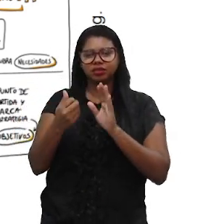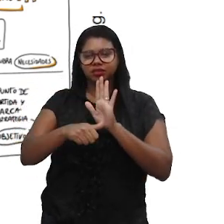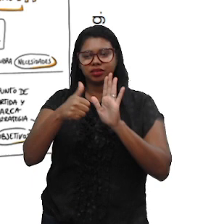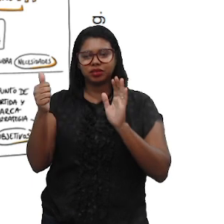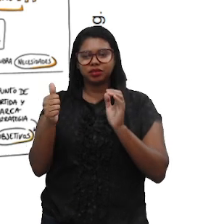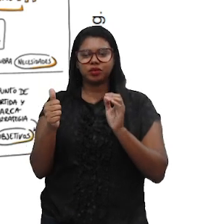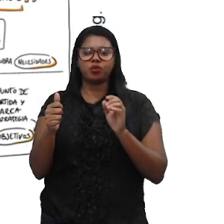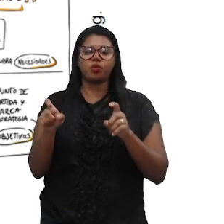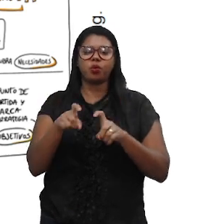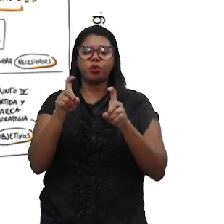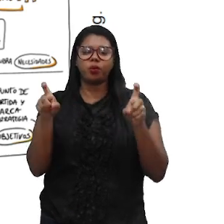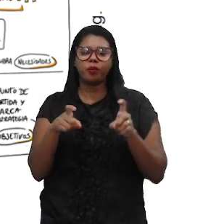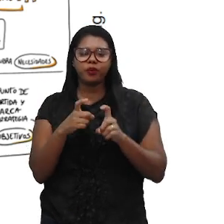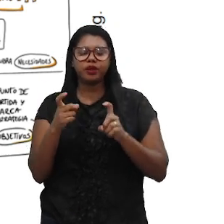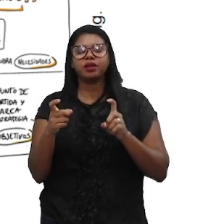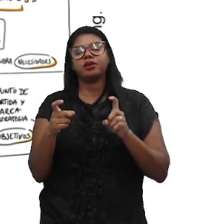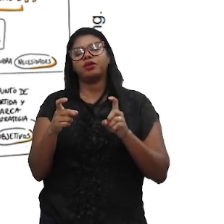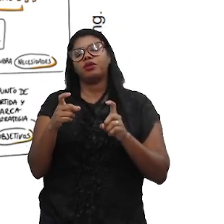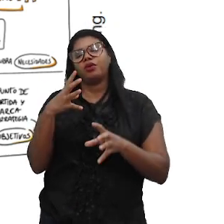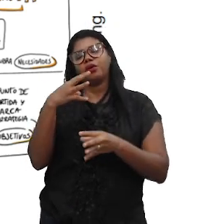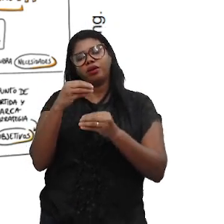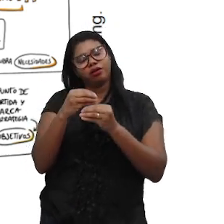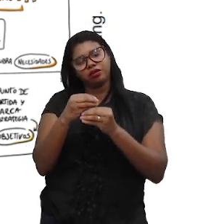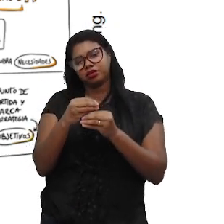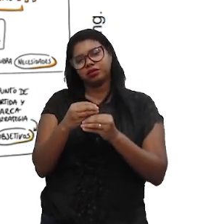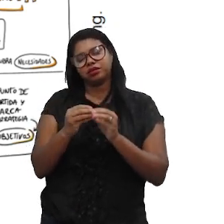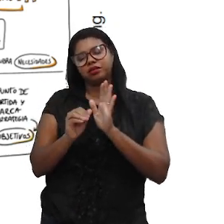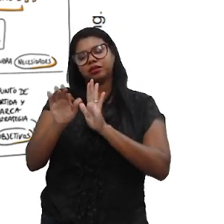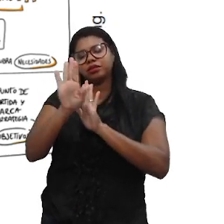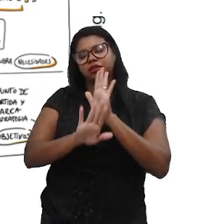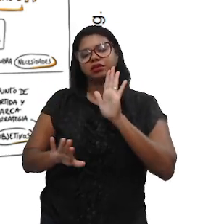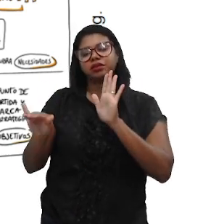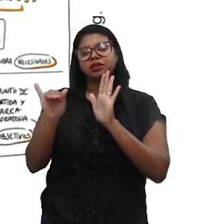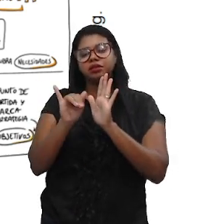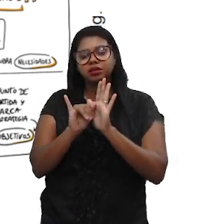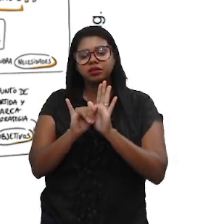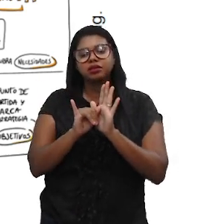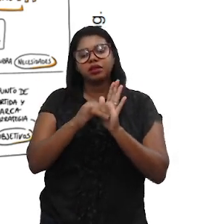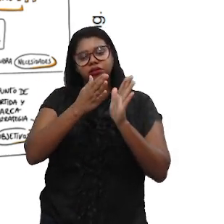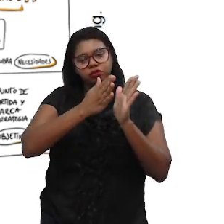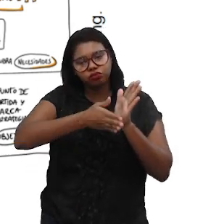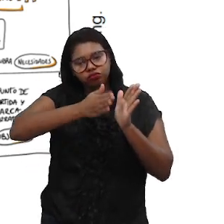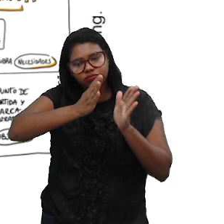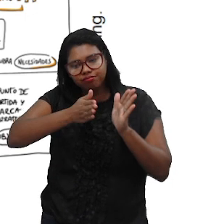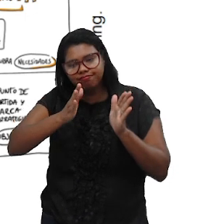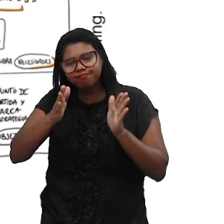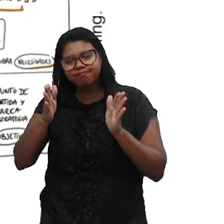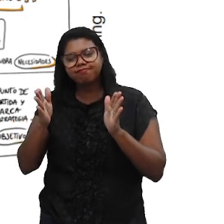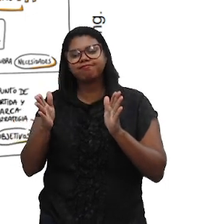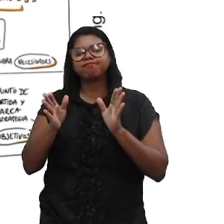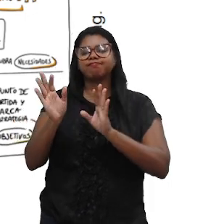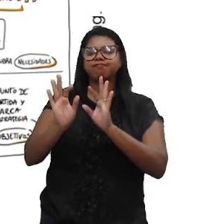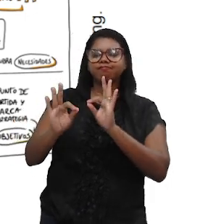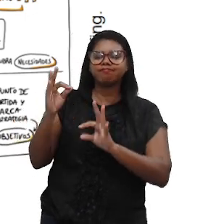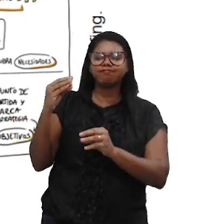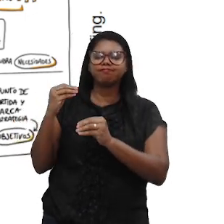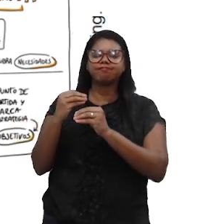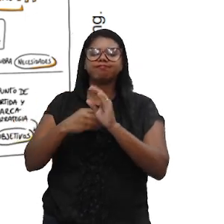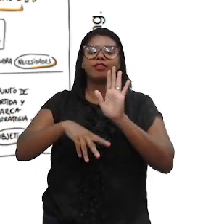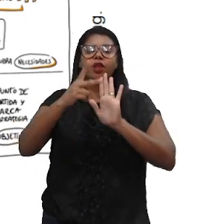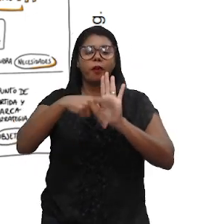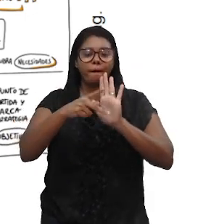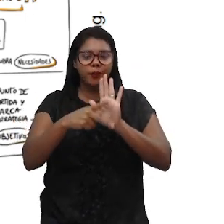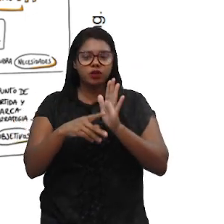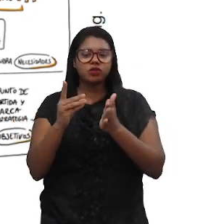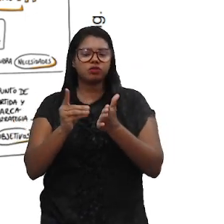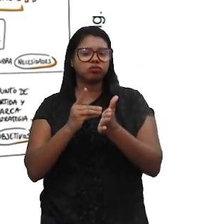computador e simplesmente constrói a ilustração. Ela precisa passar por alguns momentos, né? E aí, assim como a maioria dos projetos de